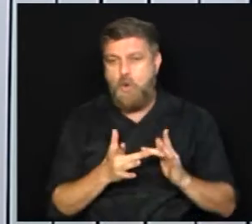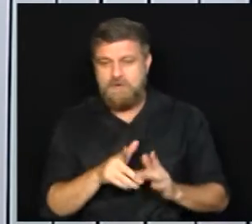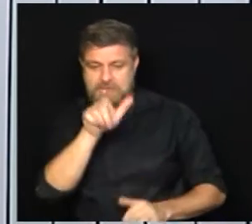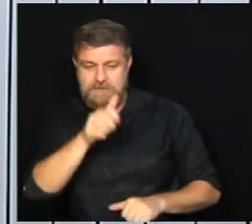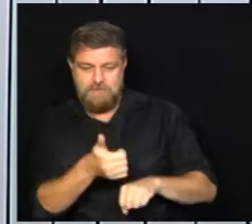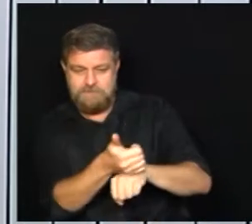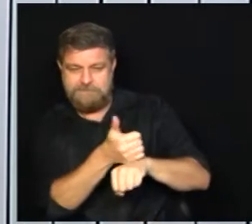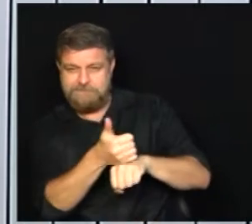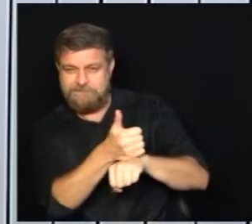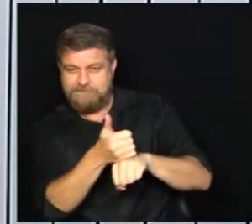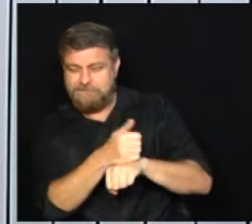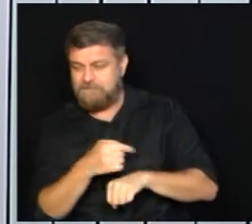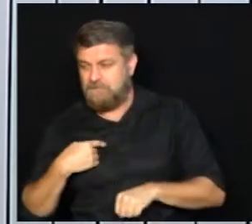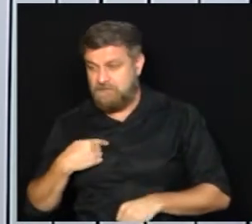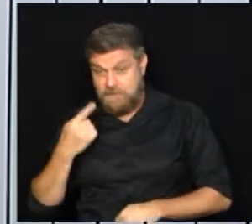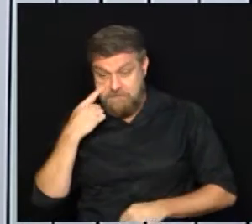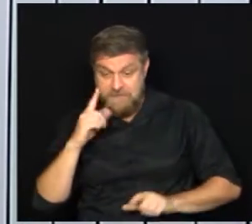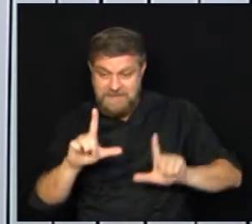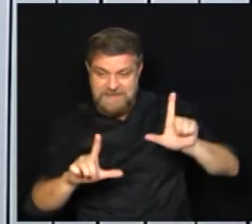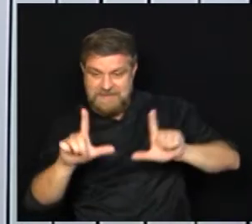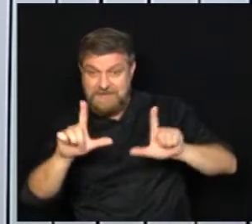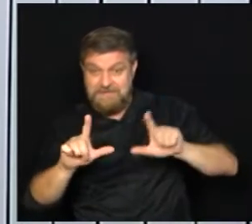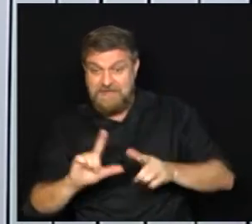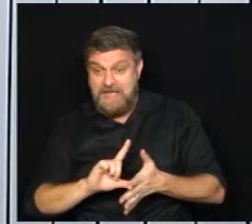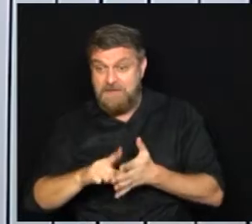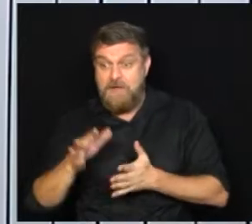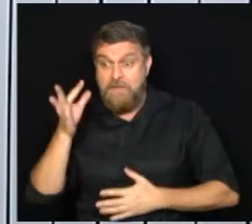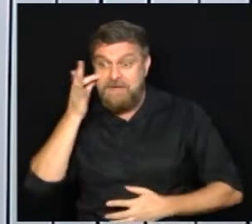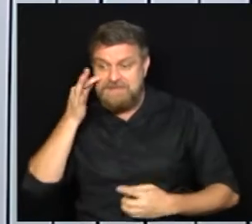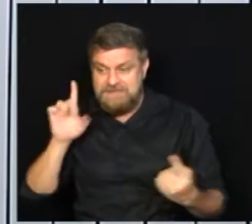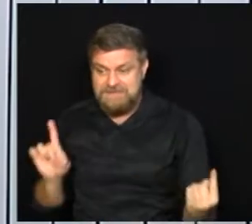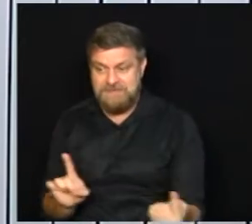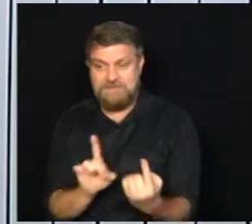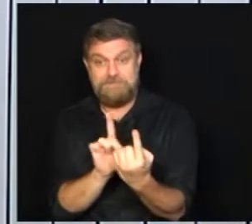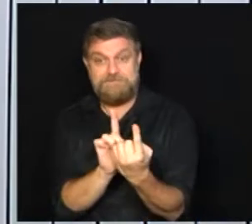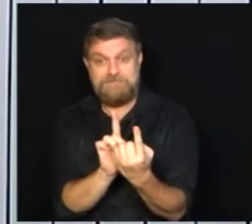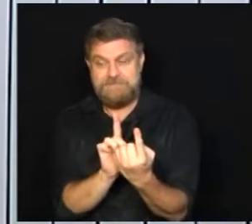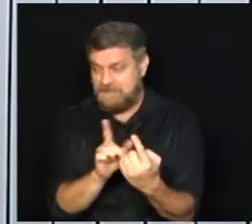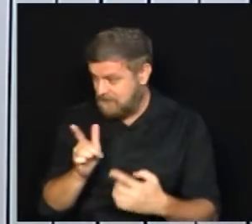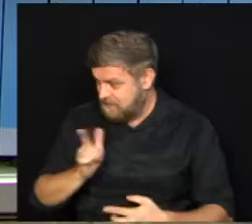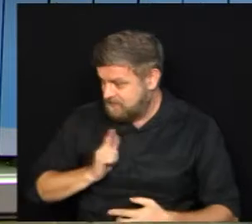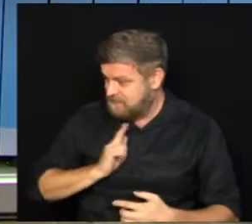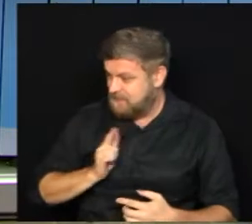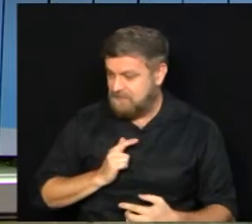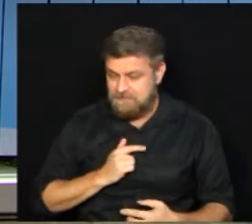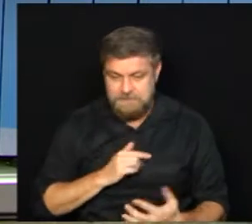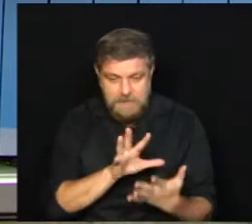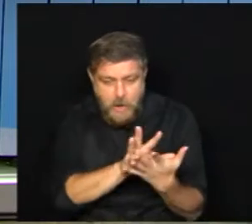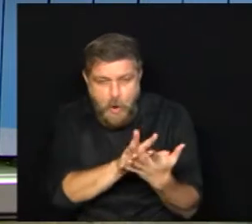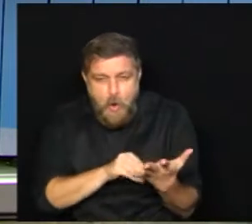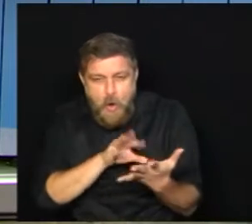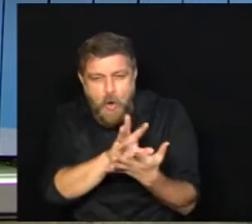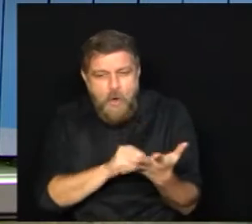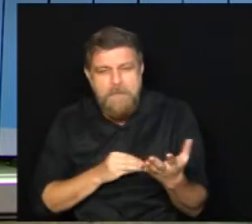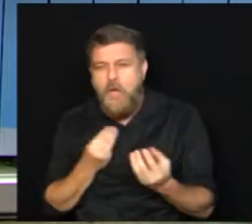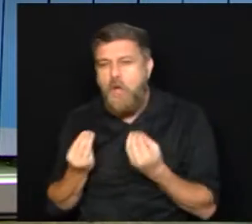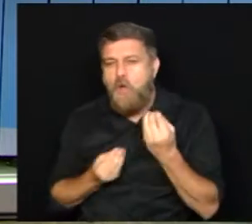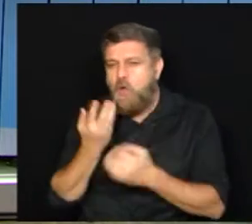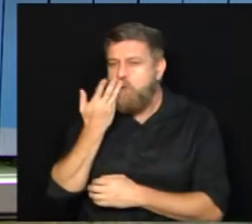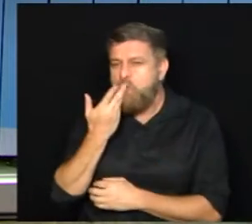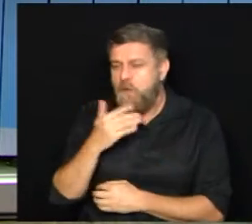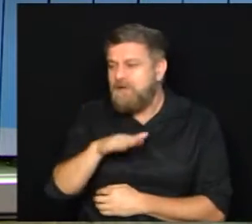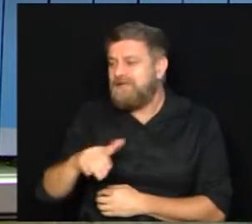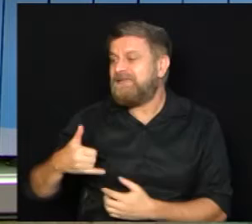Alguns que você tinha visto apenas pela televisão, conseguia ter esse contato ao vivo? Era inspiração? Como é que era para uma criança de